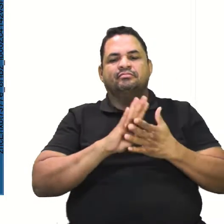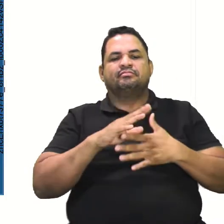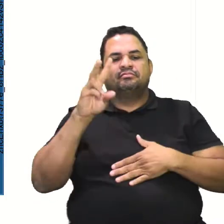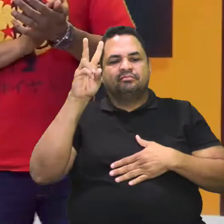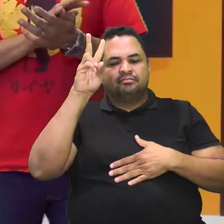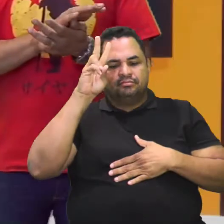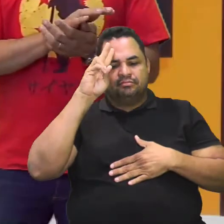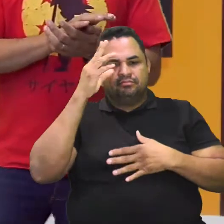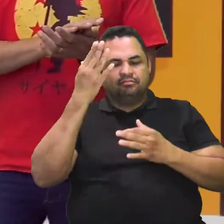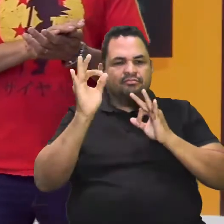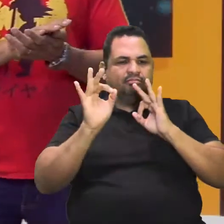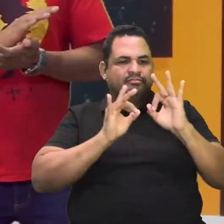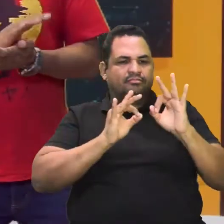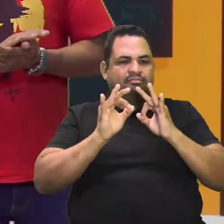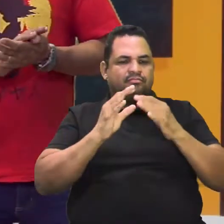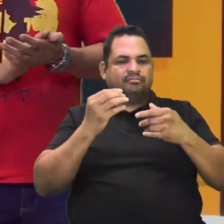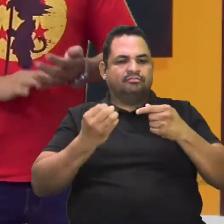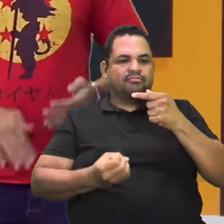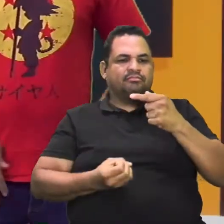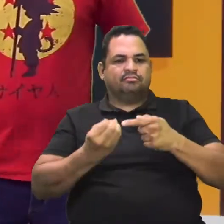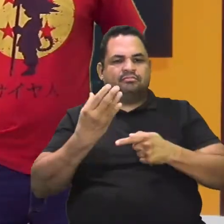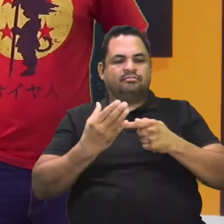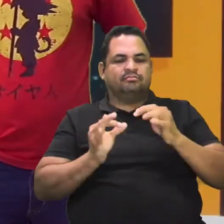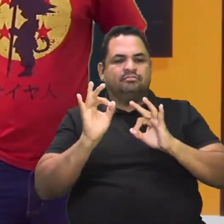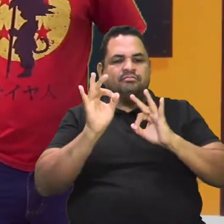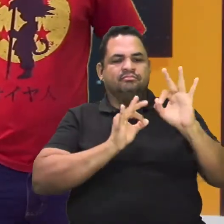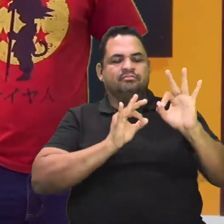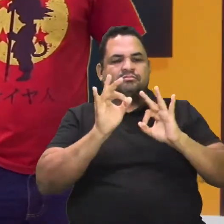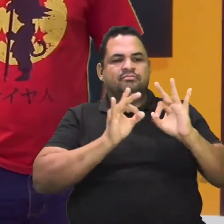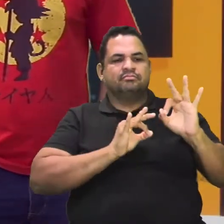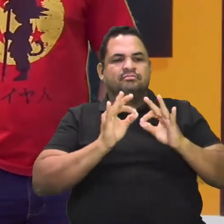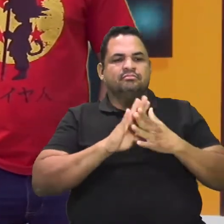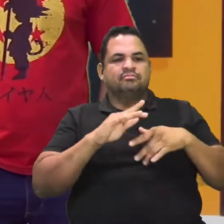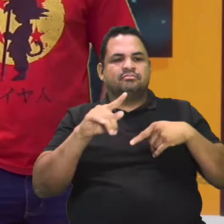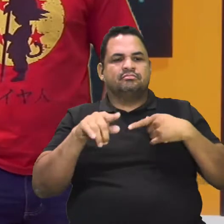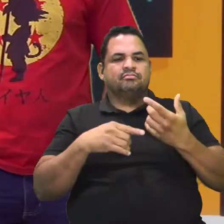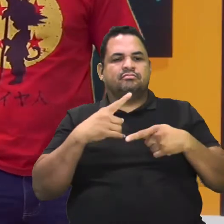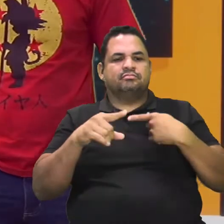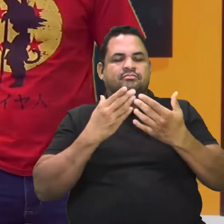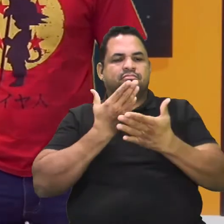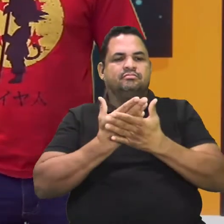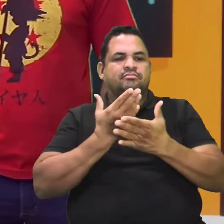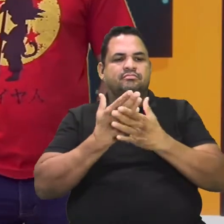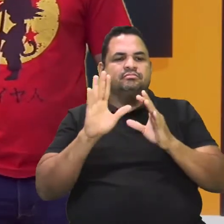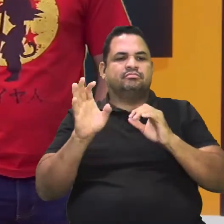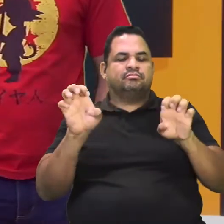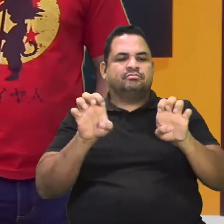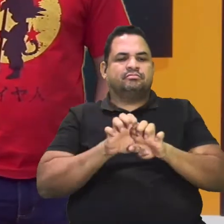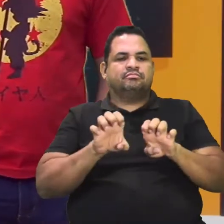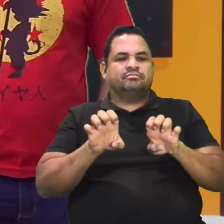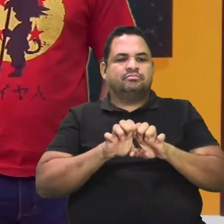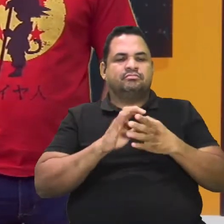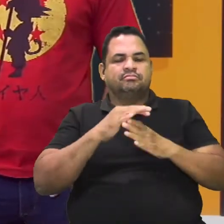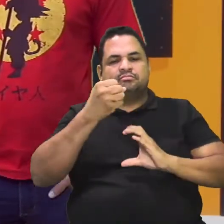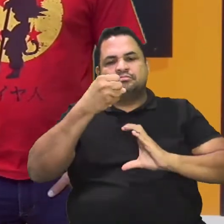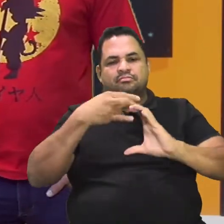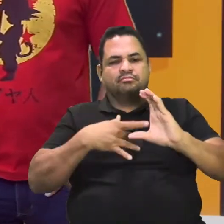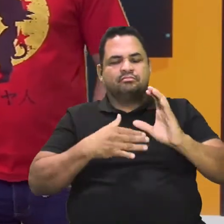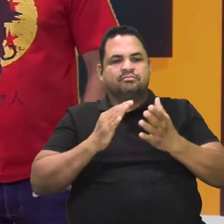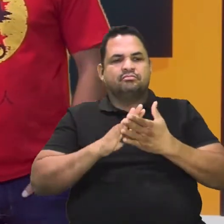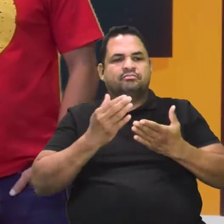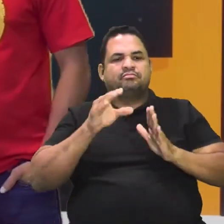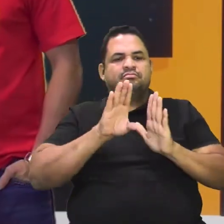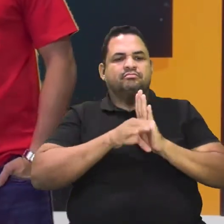gente reconhecer as formas. Por quê? Nas aulas seguintes, a gente vai estudar uma por uma. As suas equações, as suas